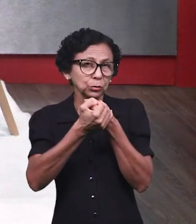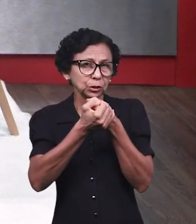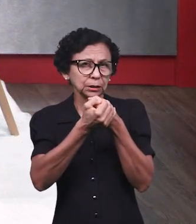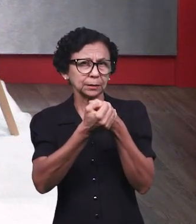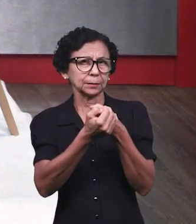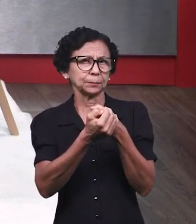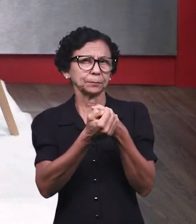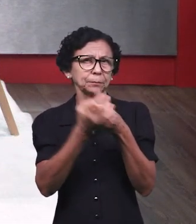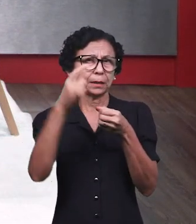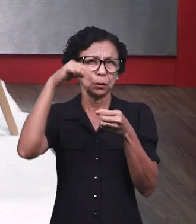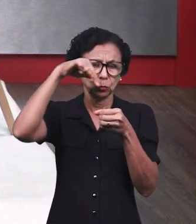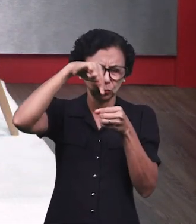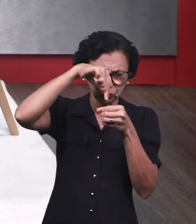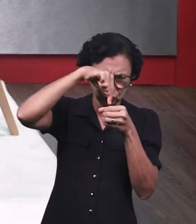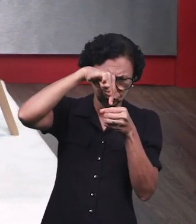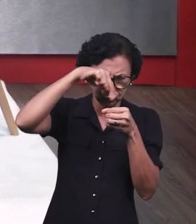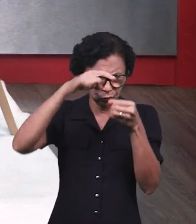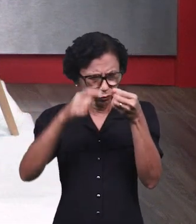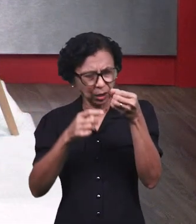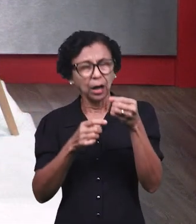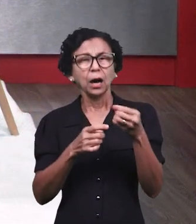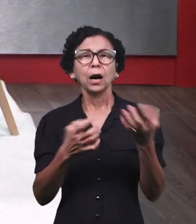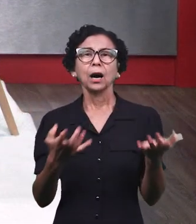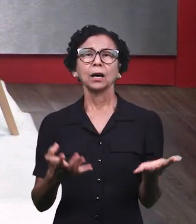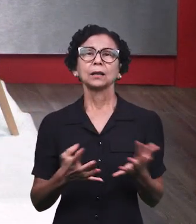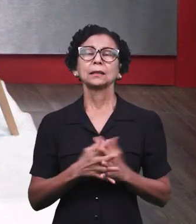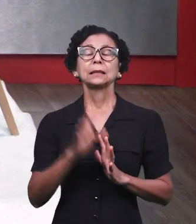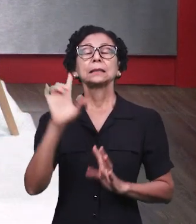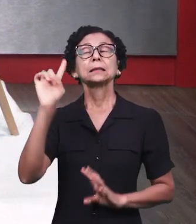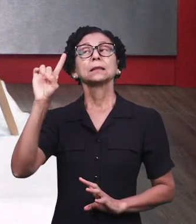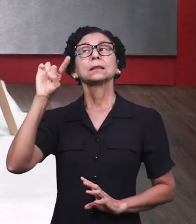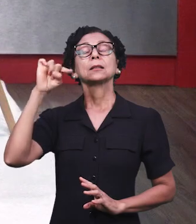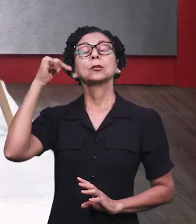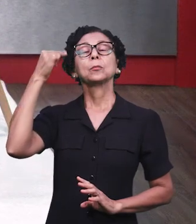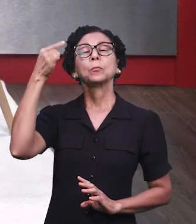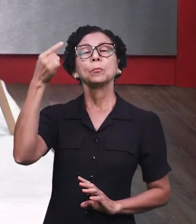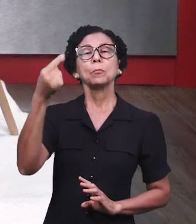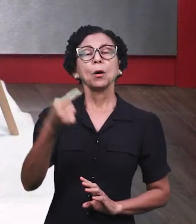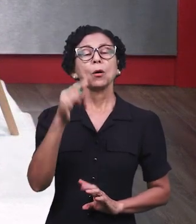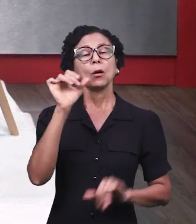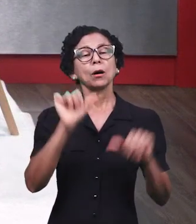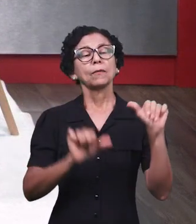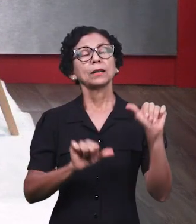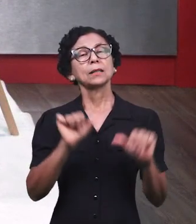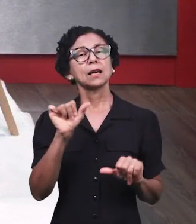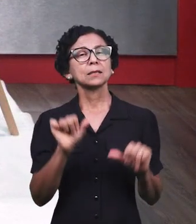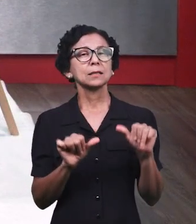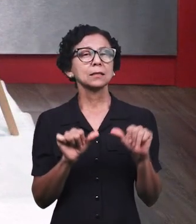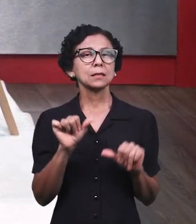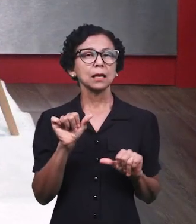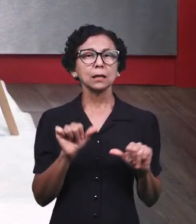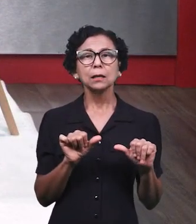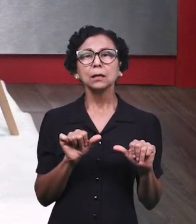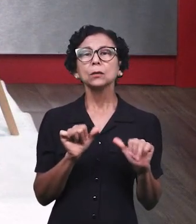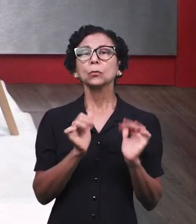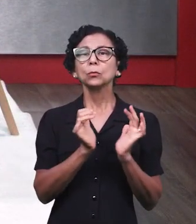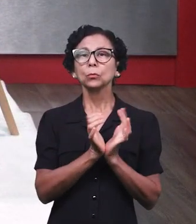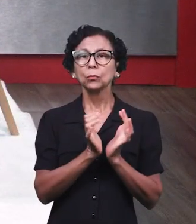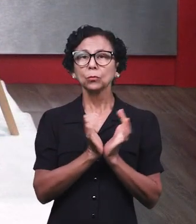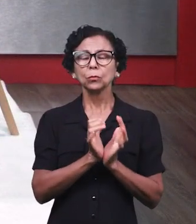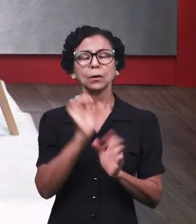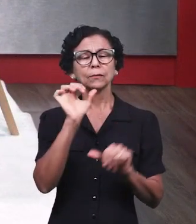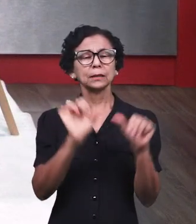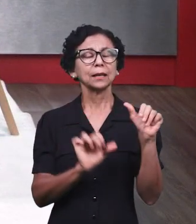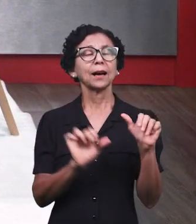acontece bastante, né, doutor? Então, depois que nós fazemos todo esse arranjo, todo esse